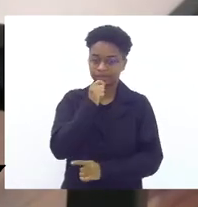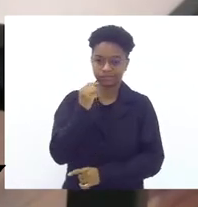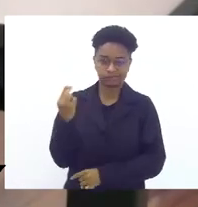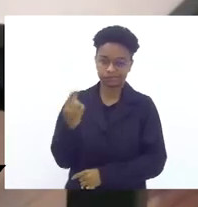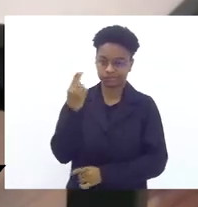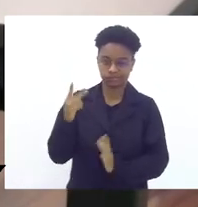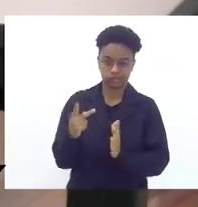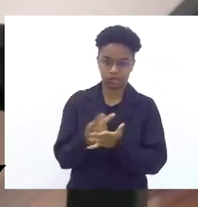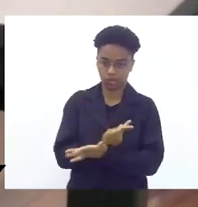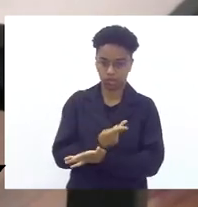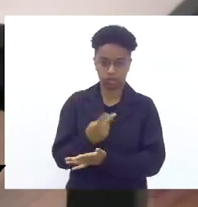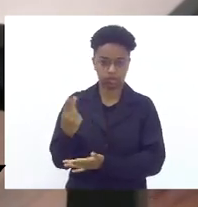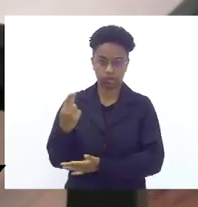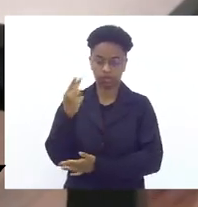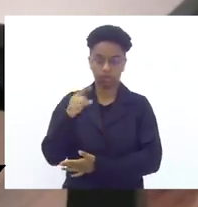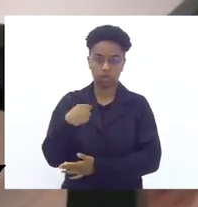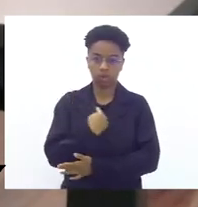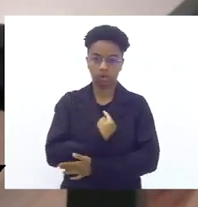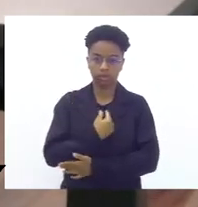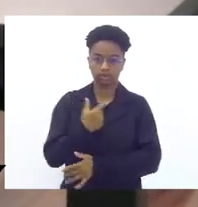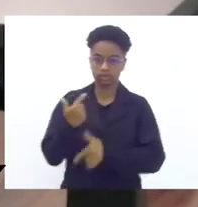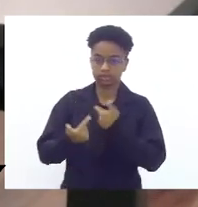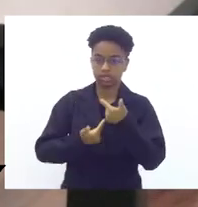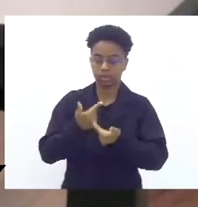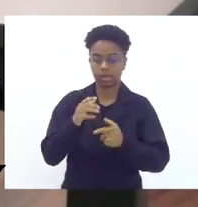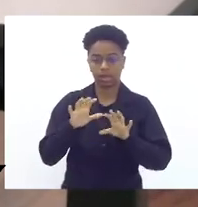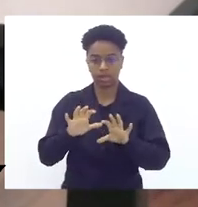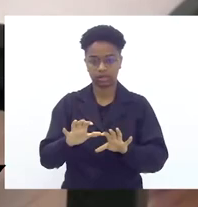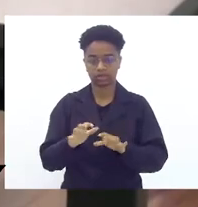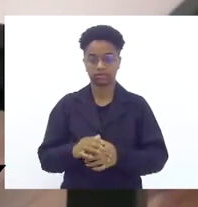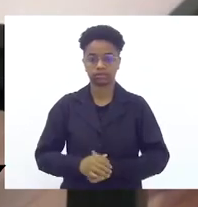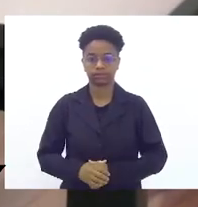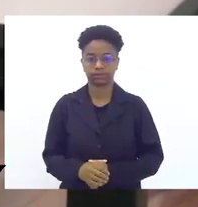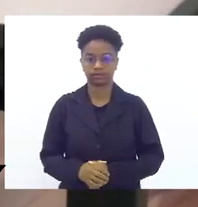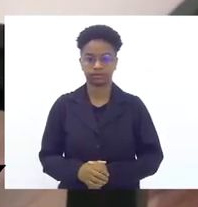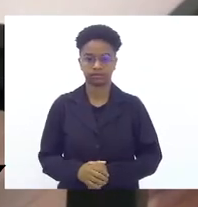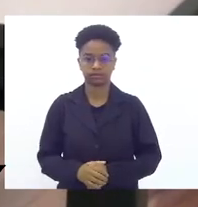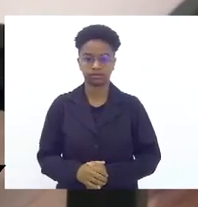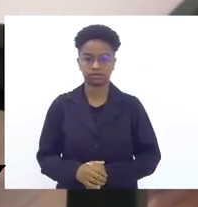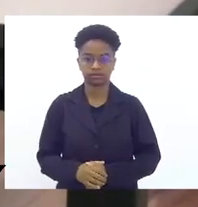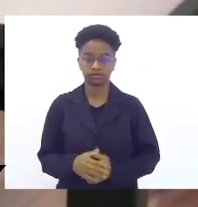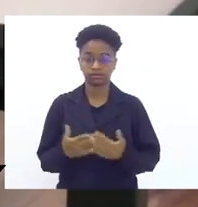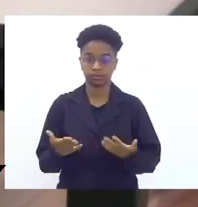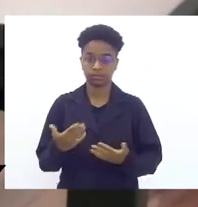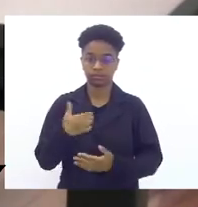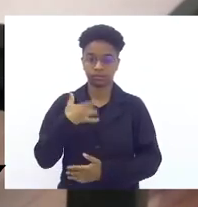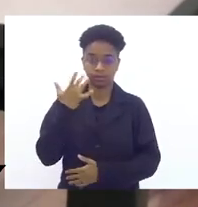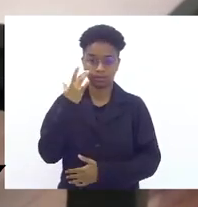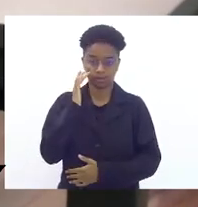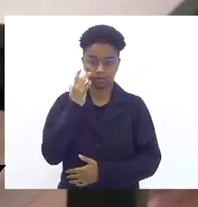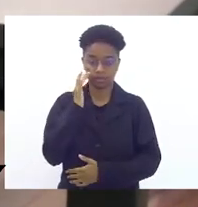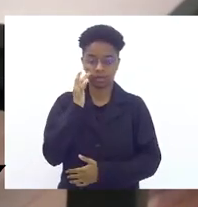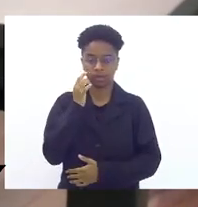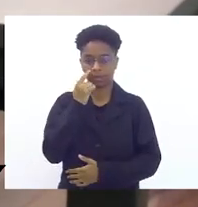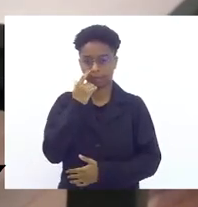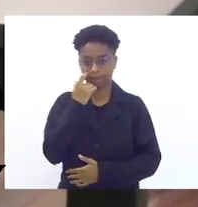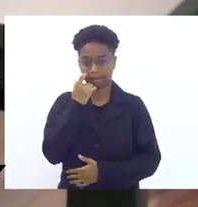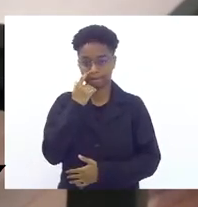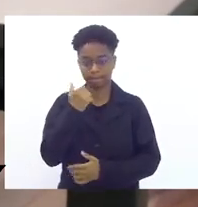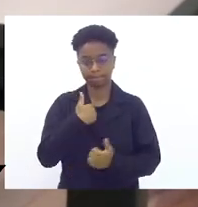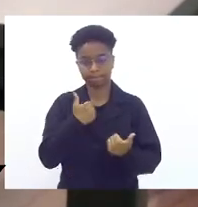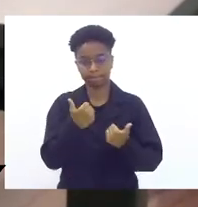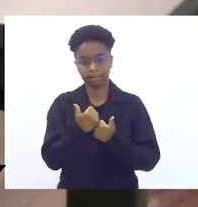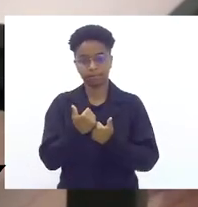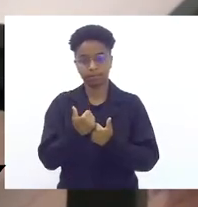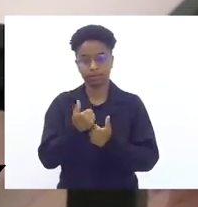possível ter feito nós termos trabalhado da maneira como trabalhamos eu acho que assim eu subscrevo as